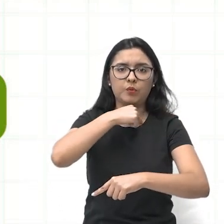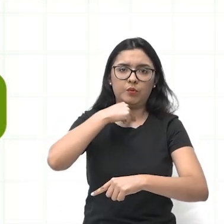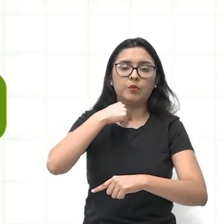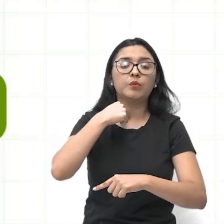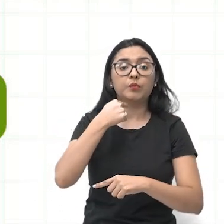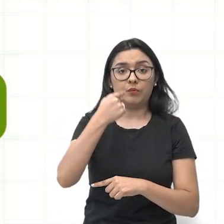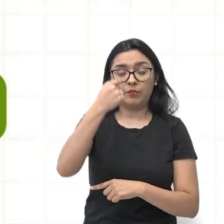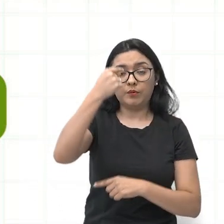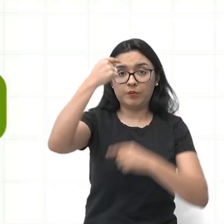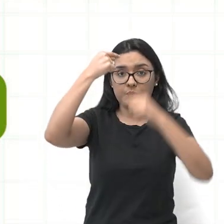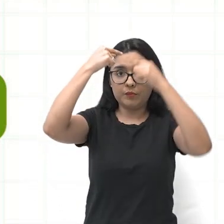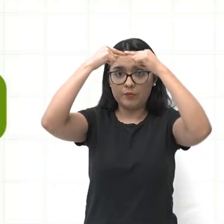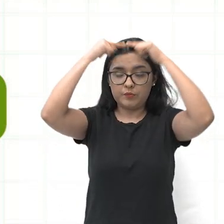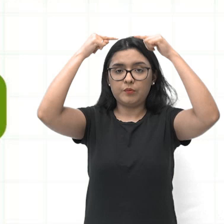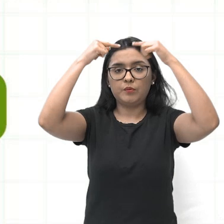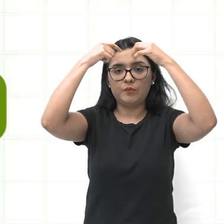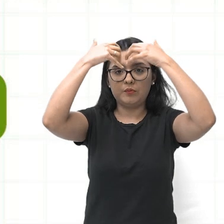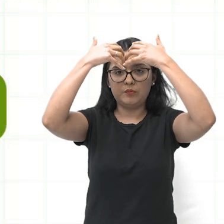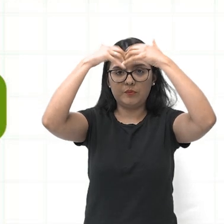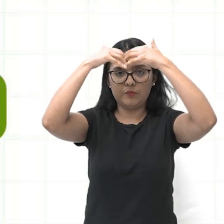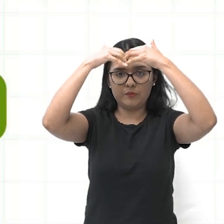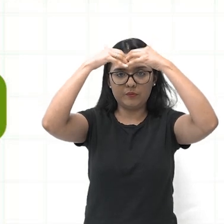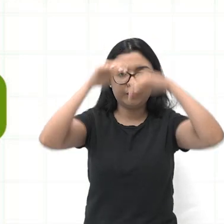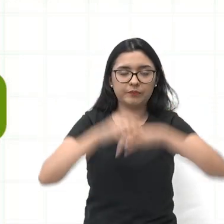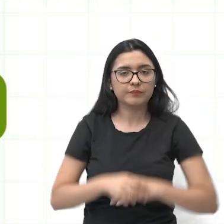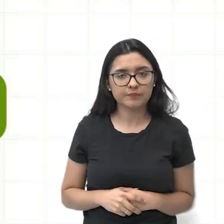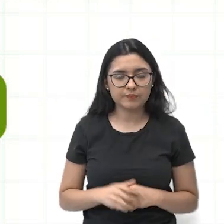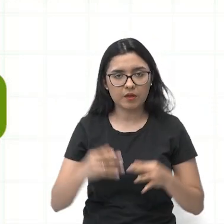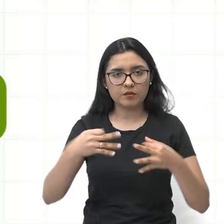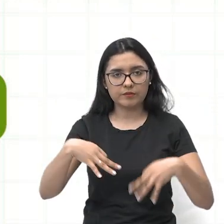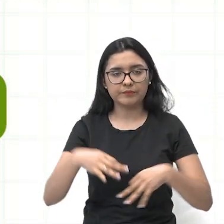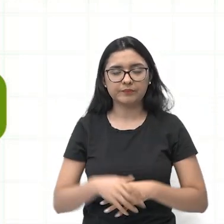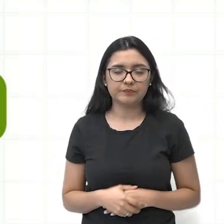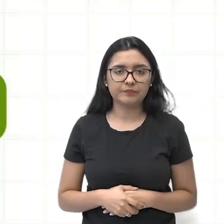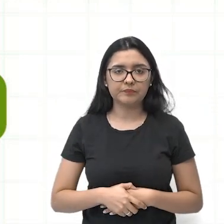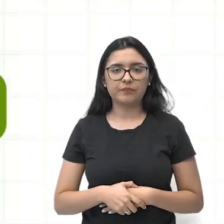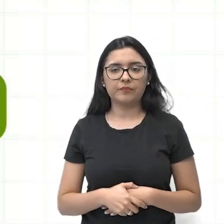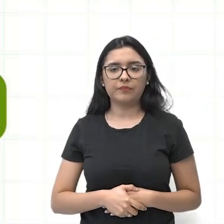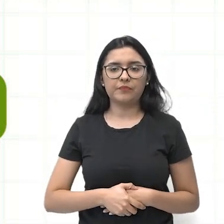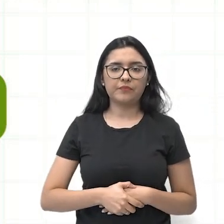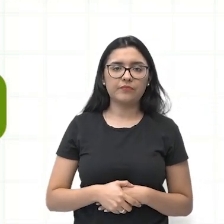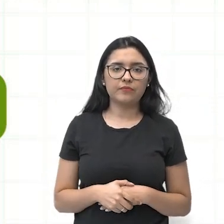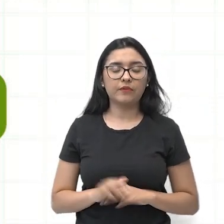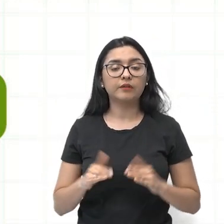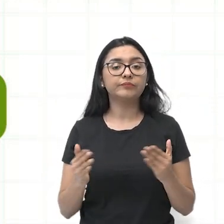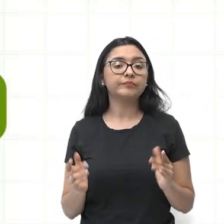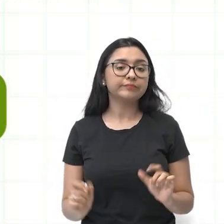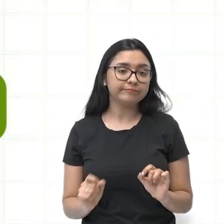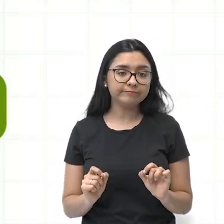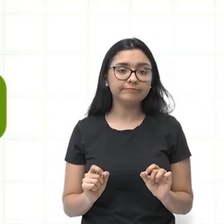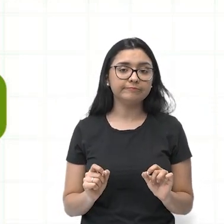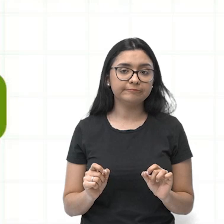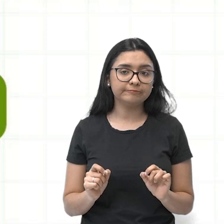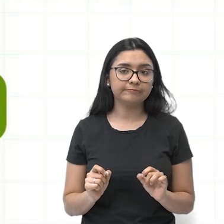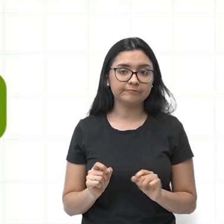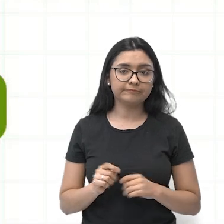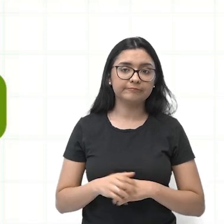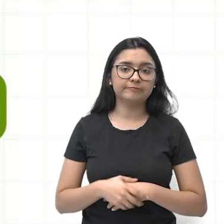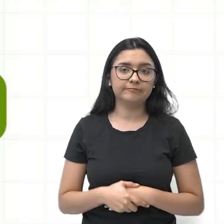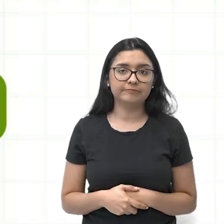sobe até o seu cérebro, certo? E assim